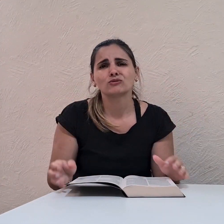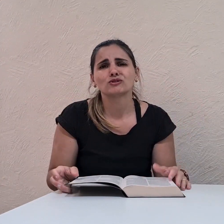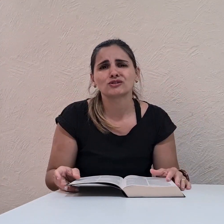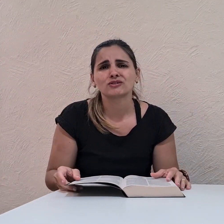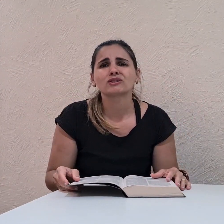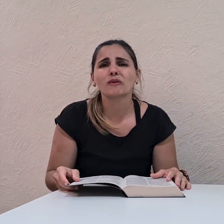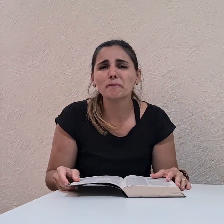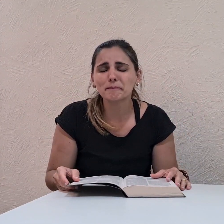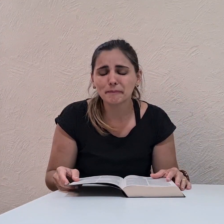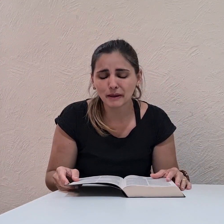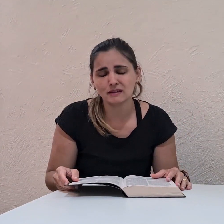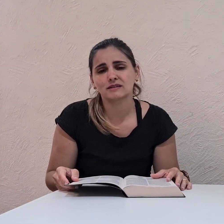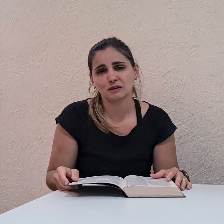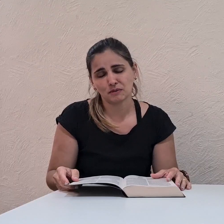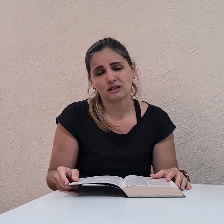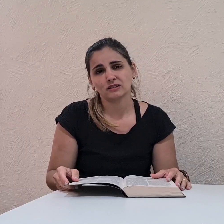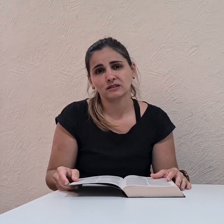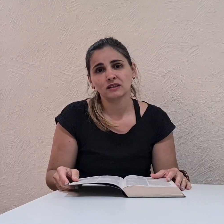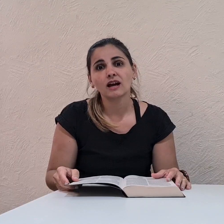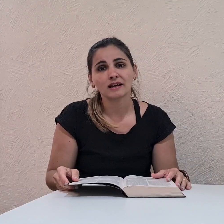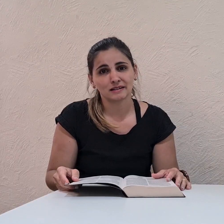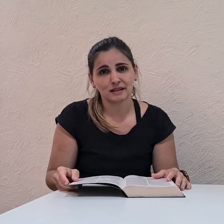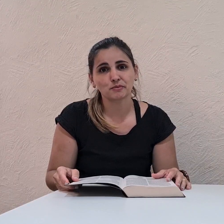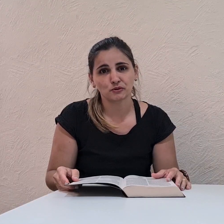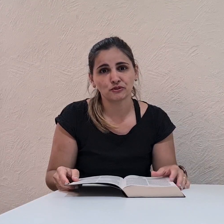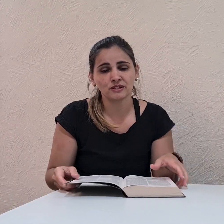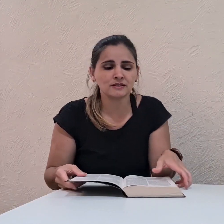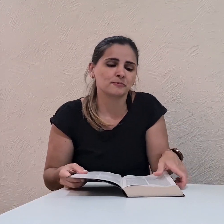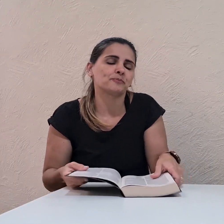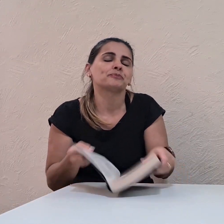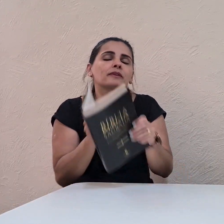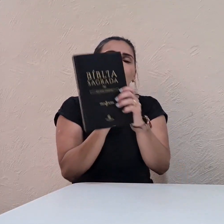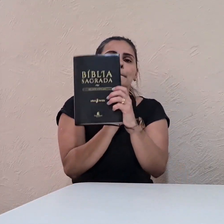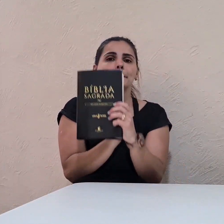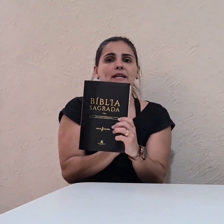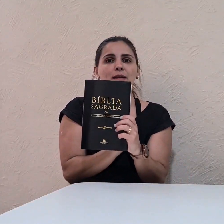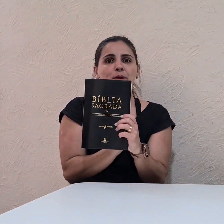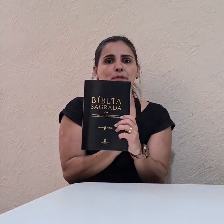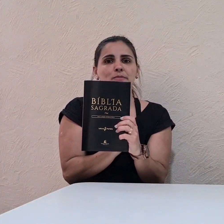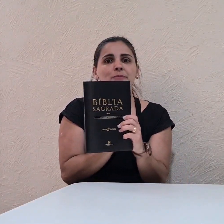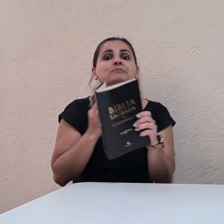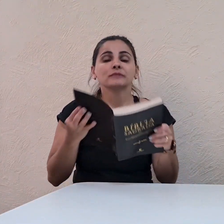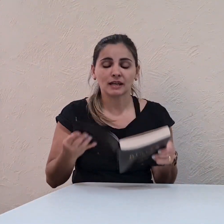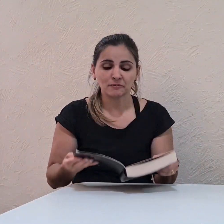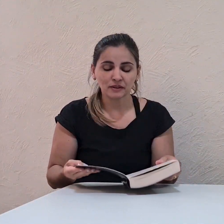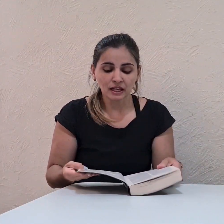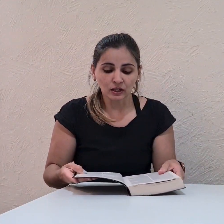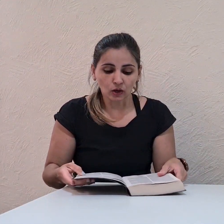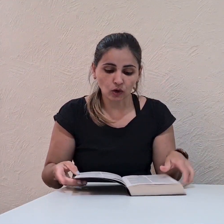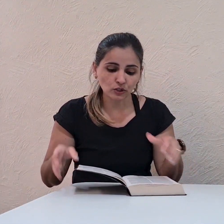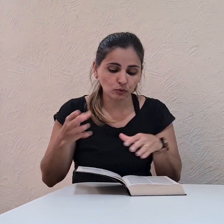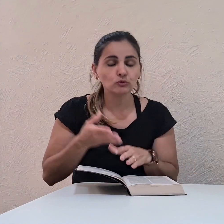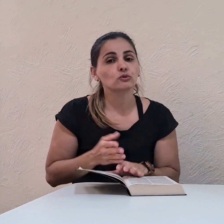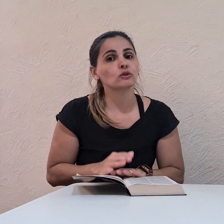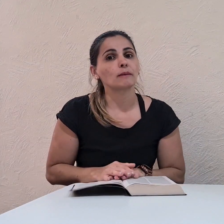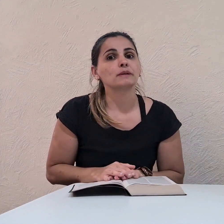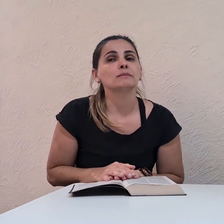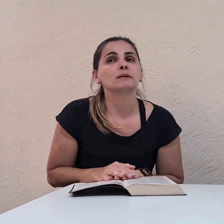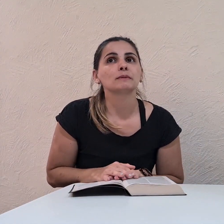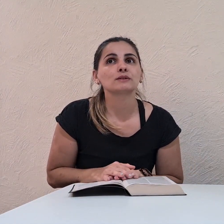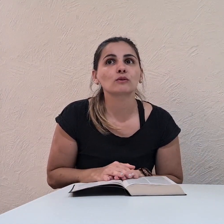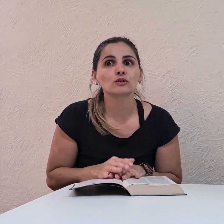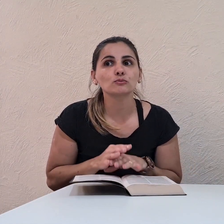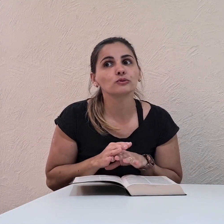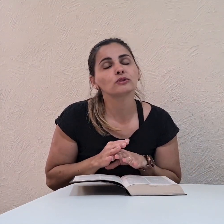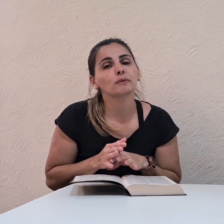Era hoje. Eu tava bem desanimada. Aí sabe o que eu fiz? peguei minha Bíblia. É, eu gosto muito de estudar